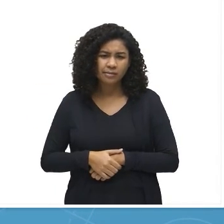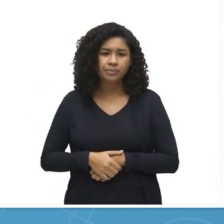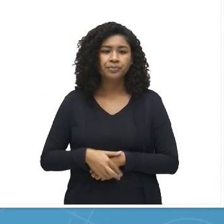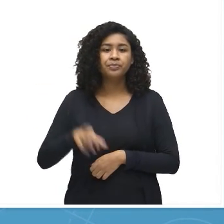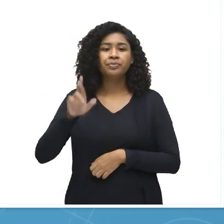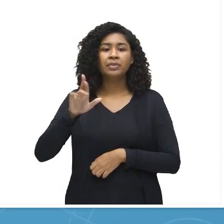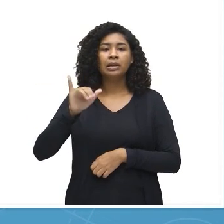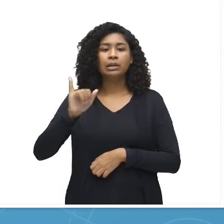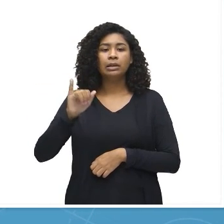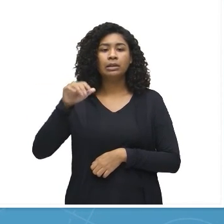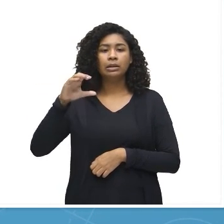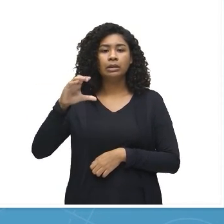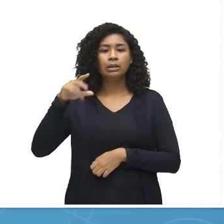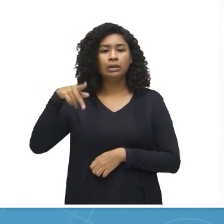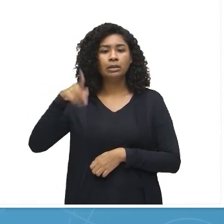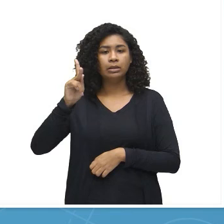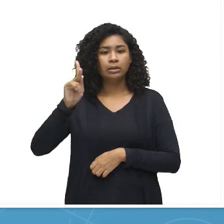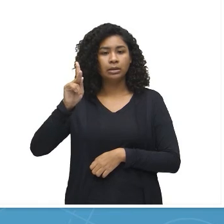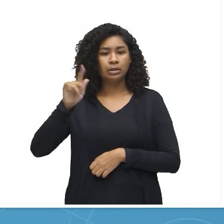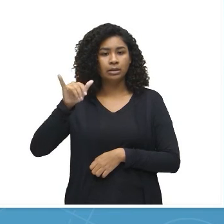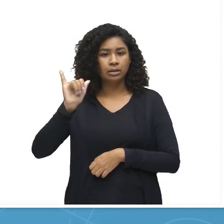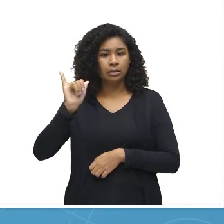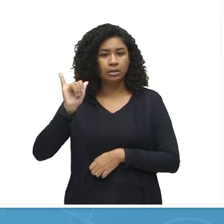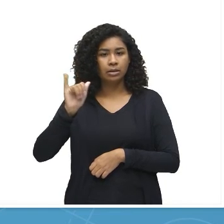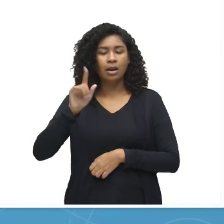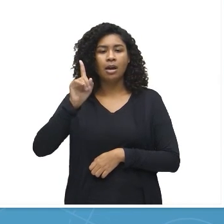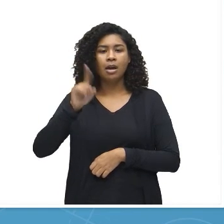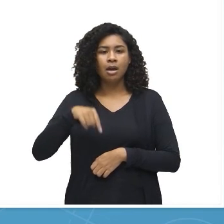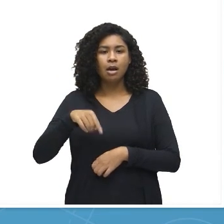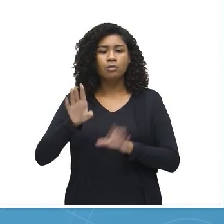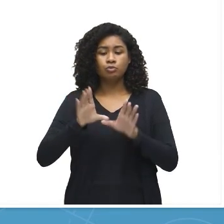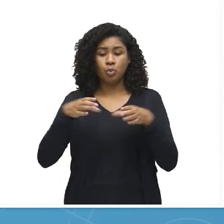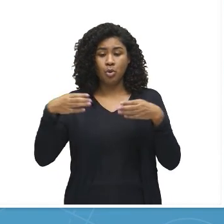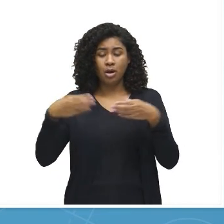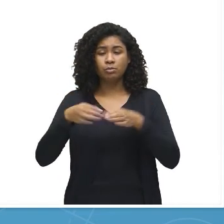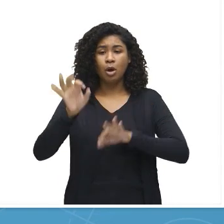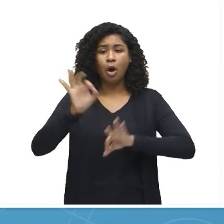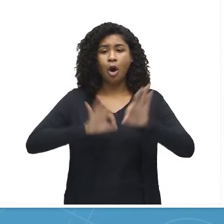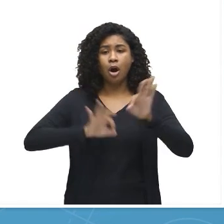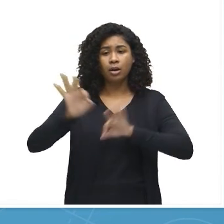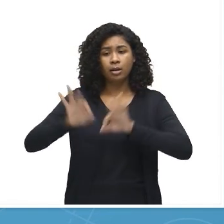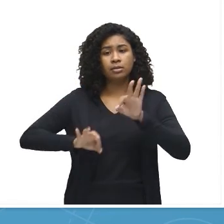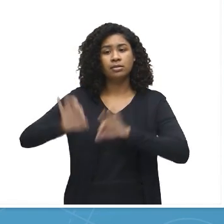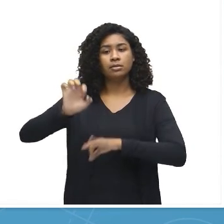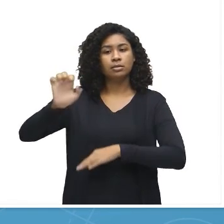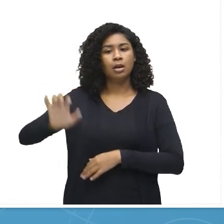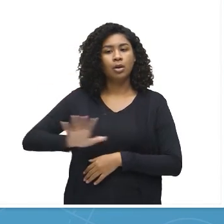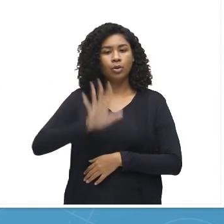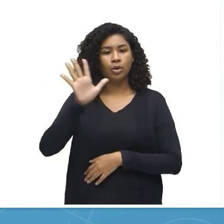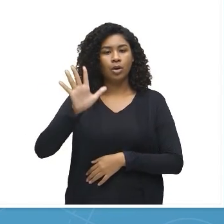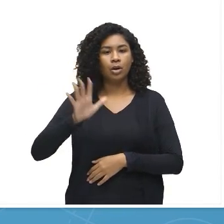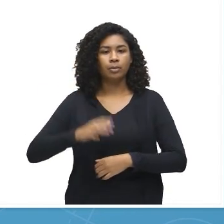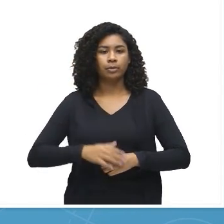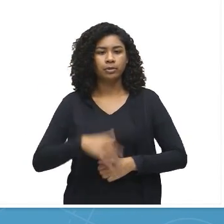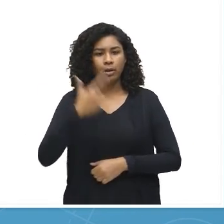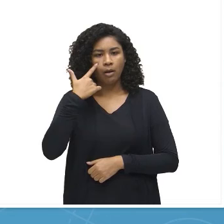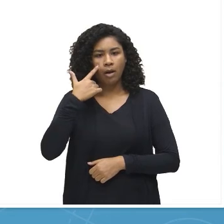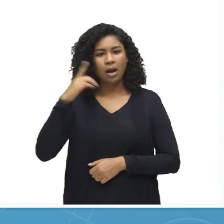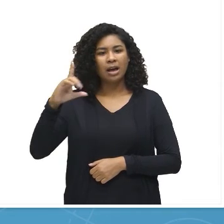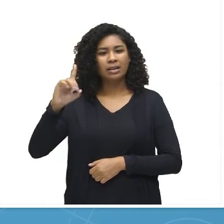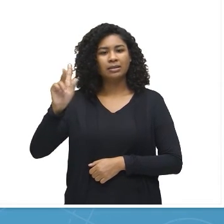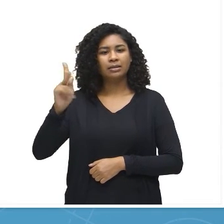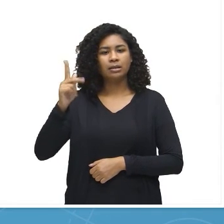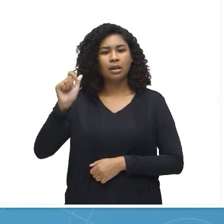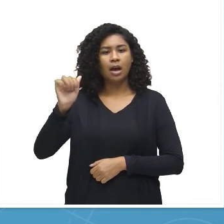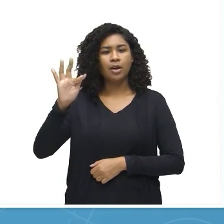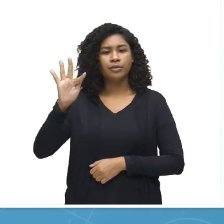Rick, letra A, fora o reino mais organizado da Europa. Olha aí a Daphne reclamando que eu nunca falei o nome dela. Falei,